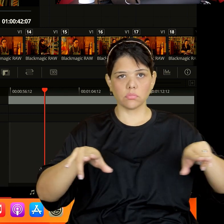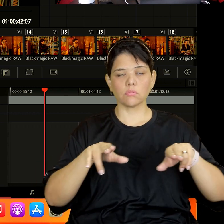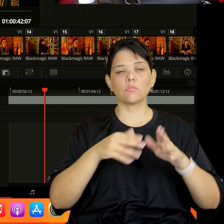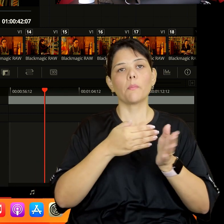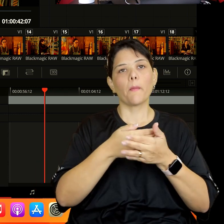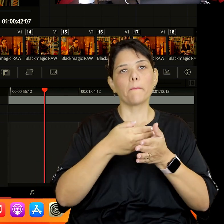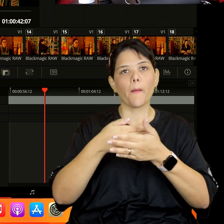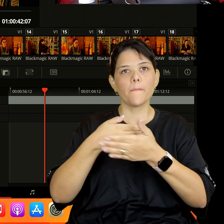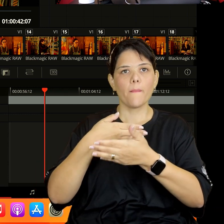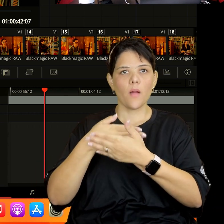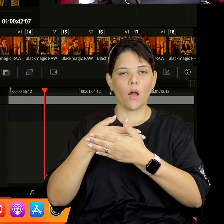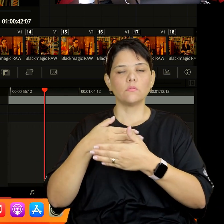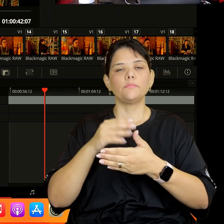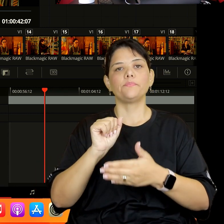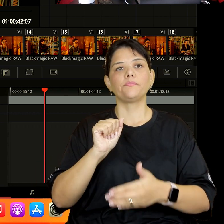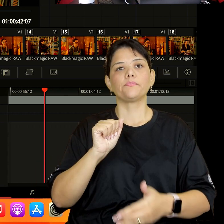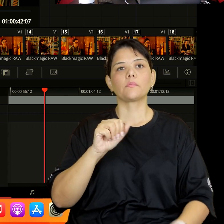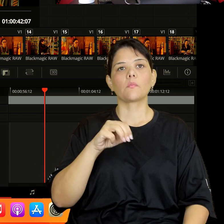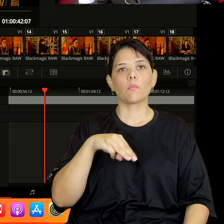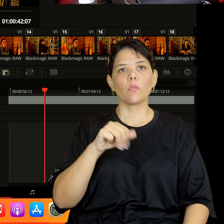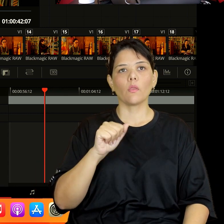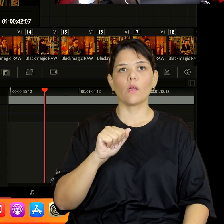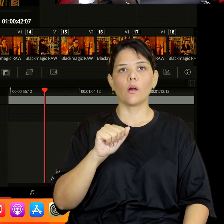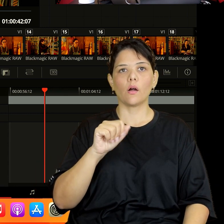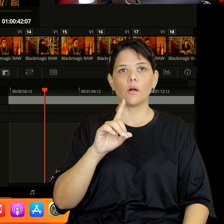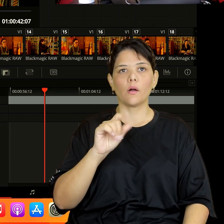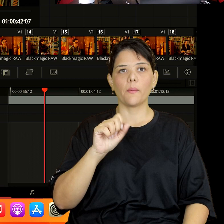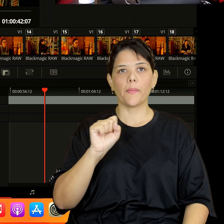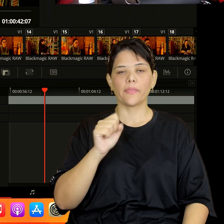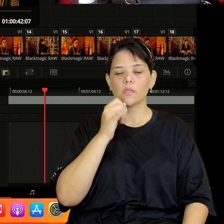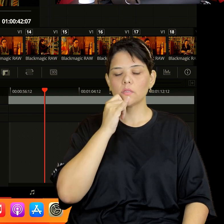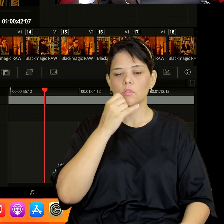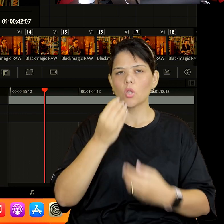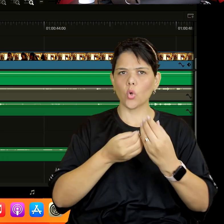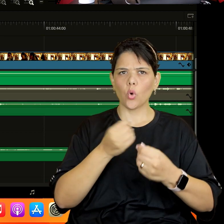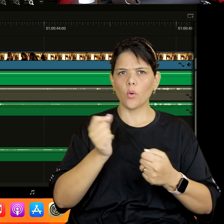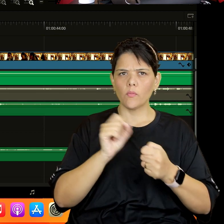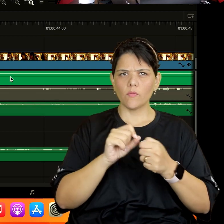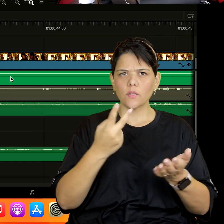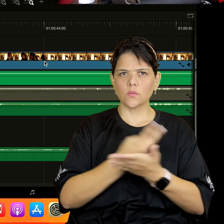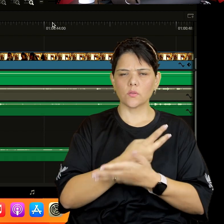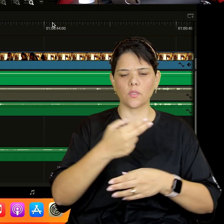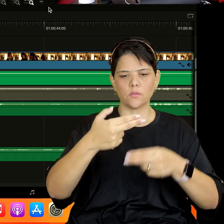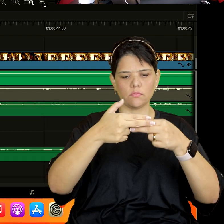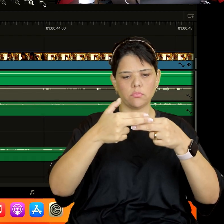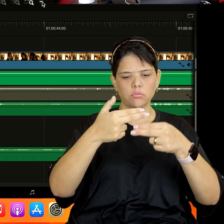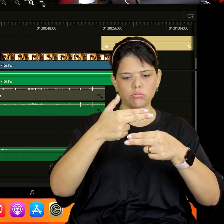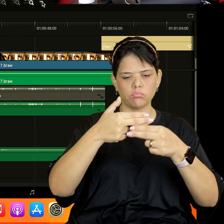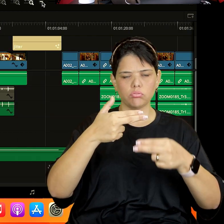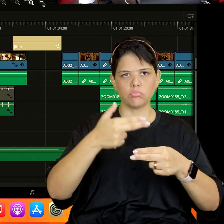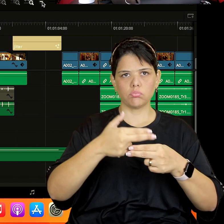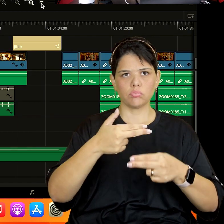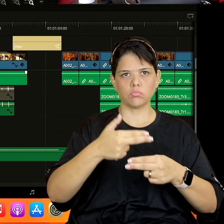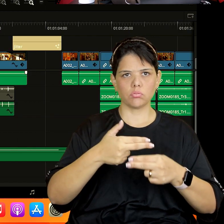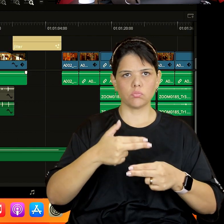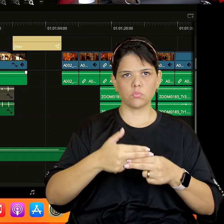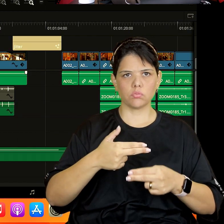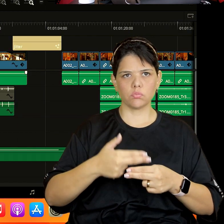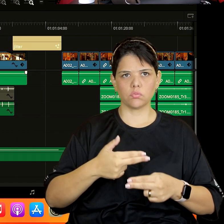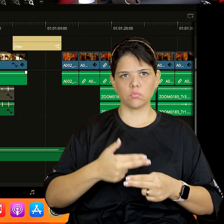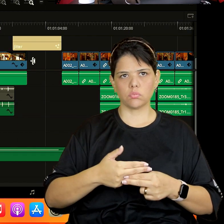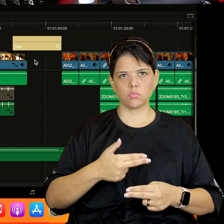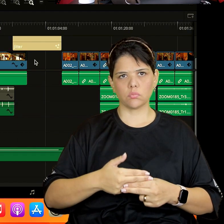E como funciona isso? Edição funciona muito em camadas. Se vocês puderam perceber aqui, a gente